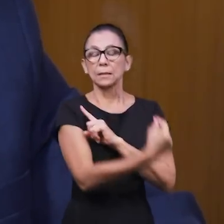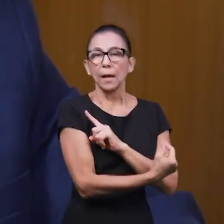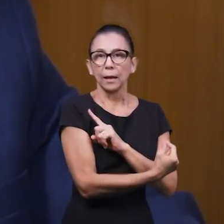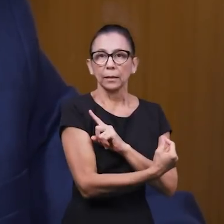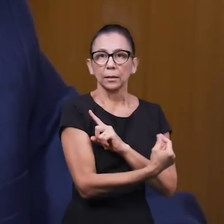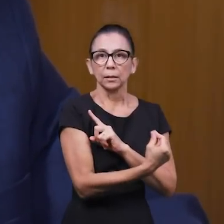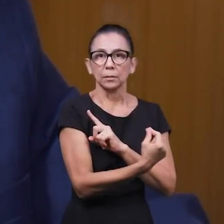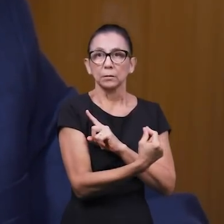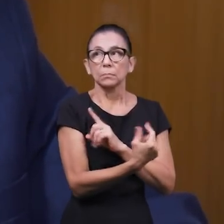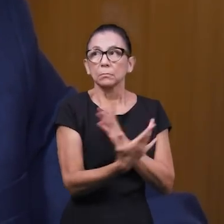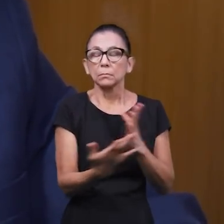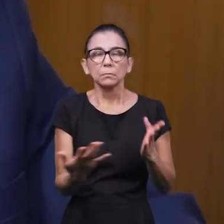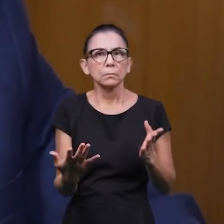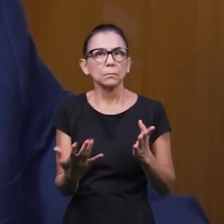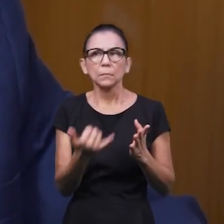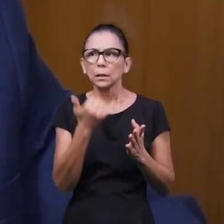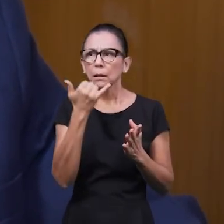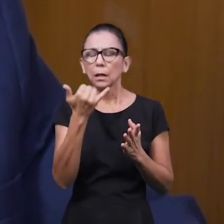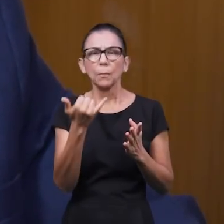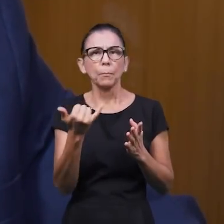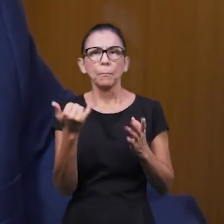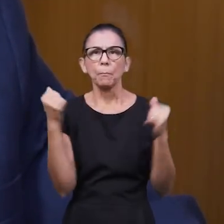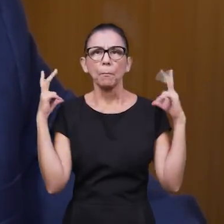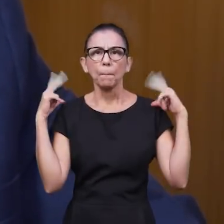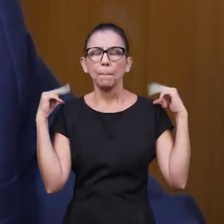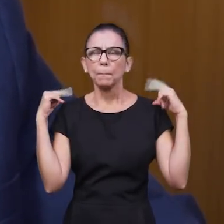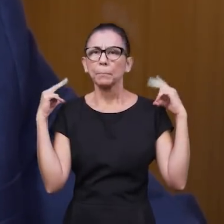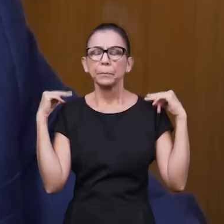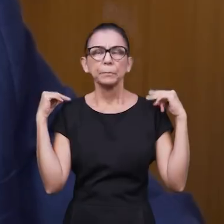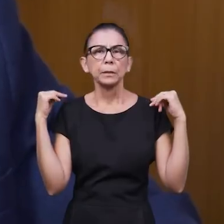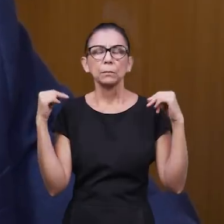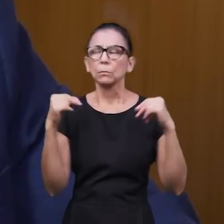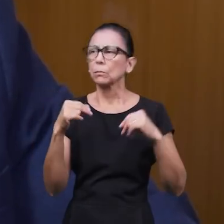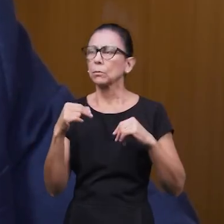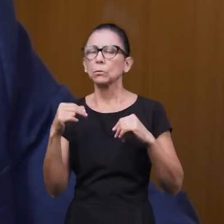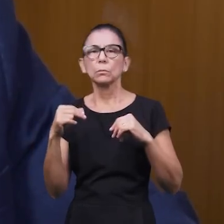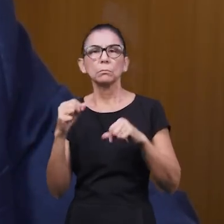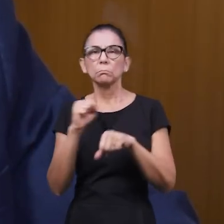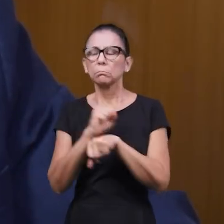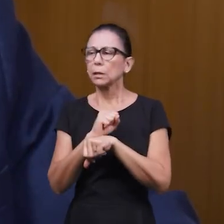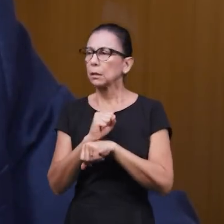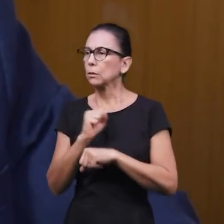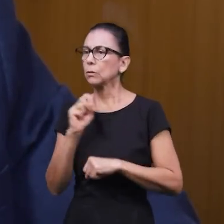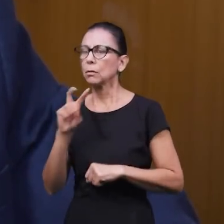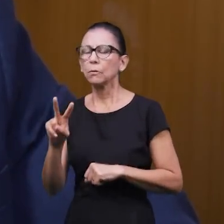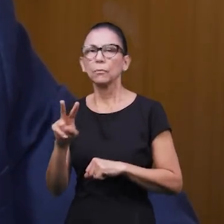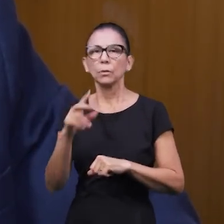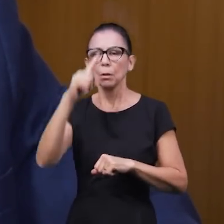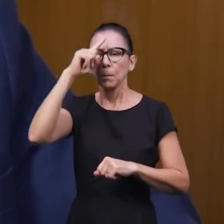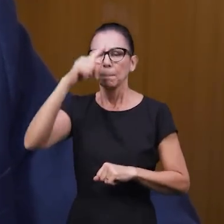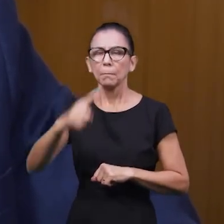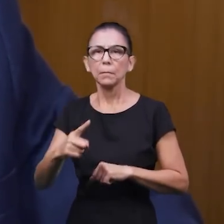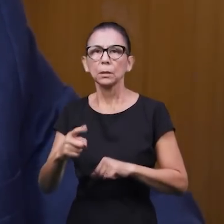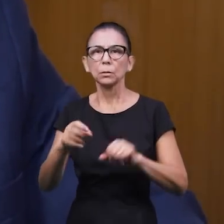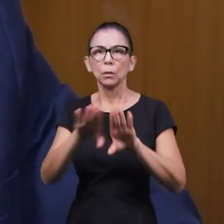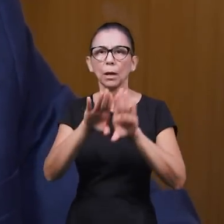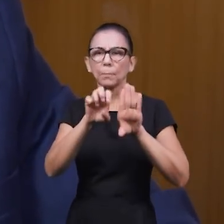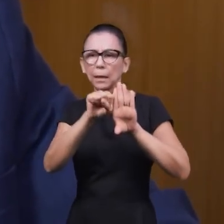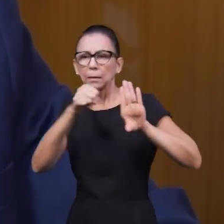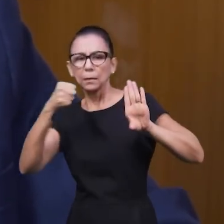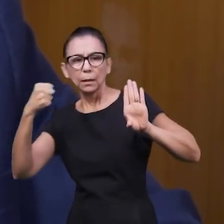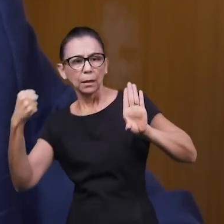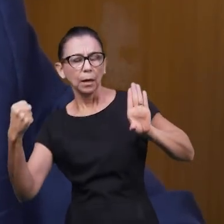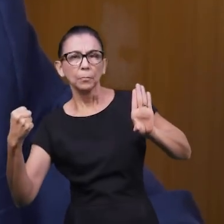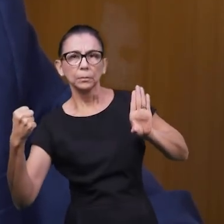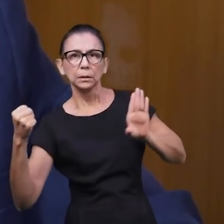eles abriram a porta do avião, uma coisa que não se faz, né? Mas abriram para ela descer. Aí outra mulher falando que até acompanhou, né? Aquela irmã lá do Pará, até acompanhou